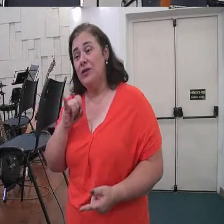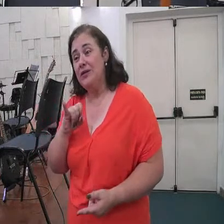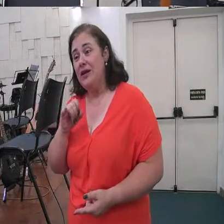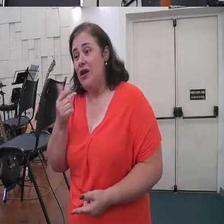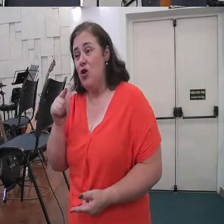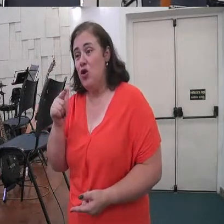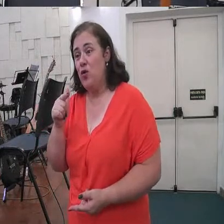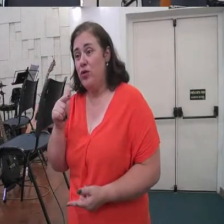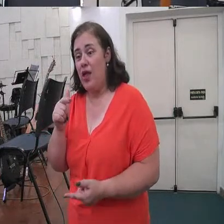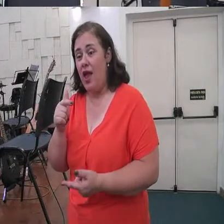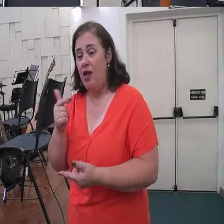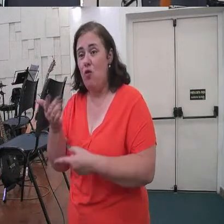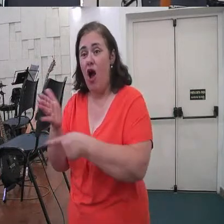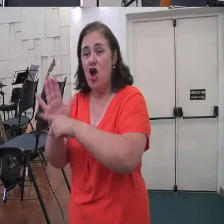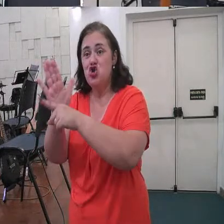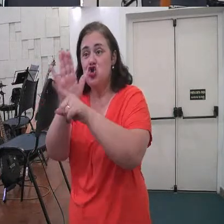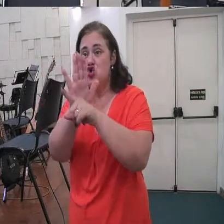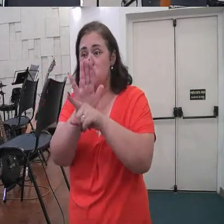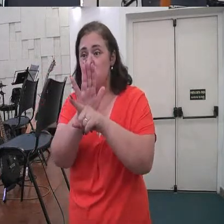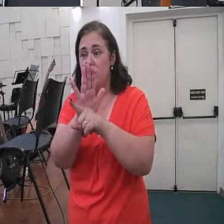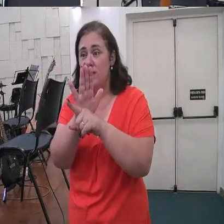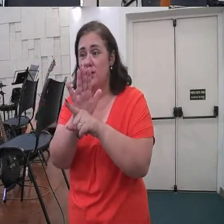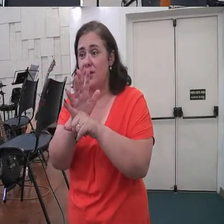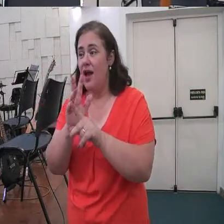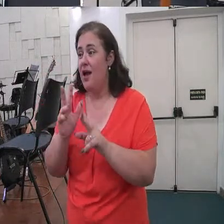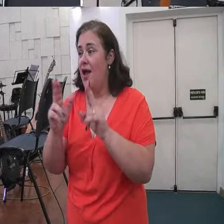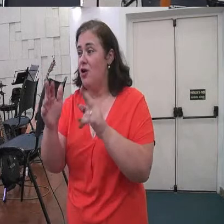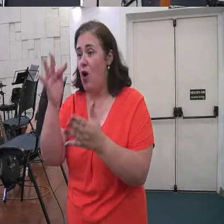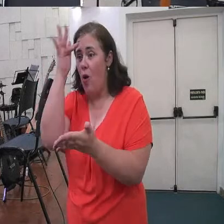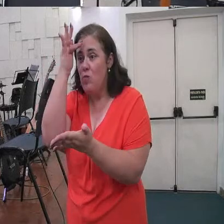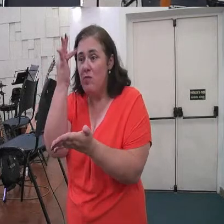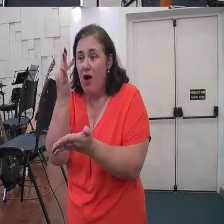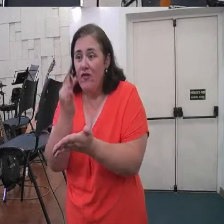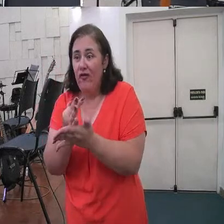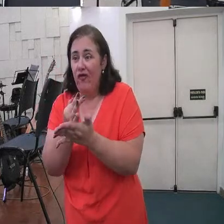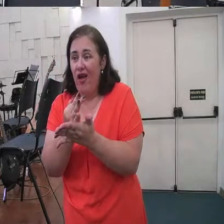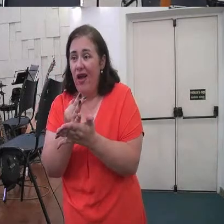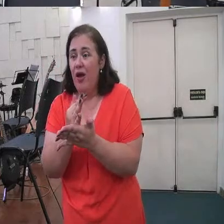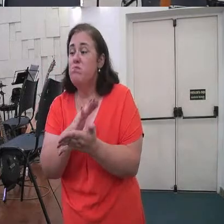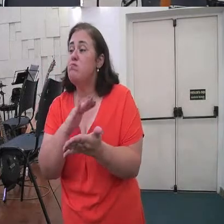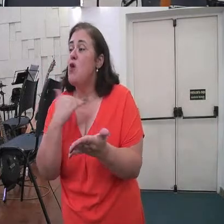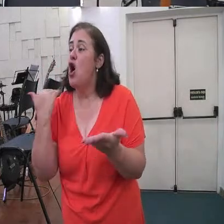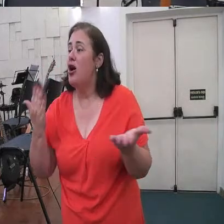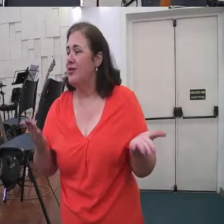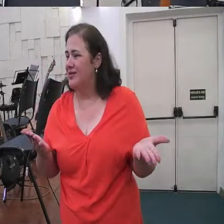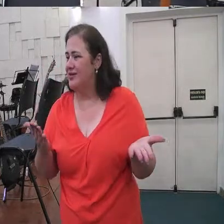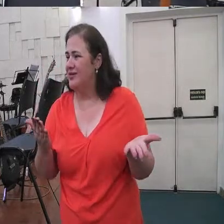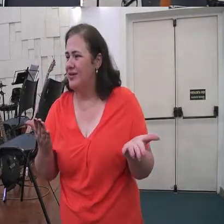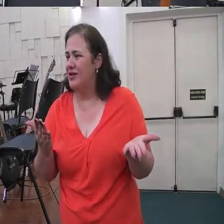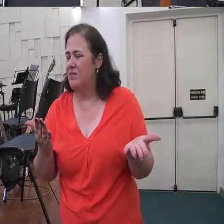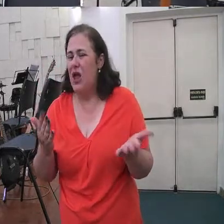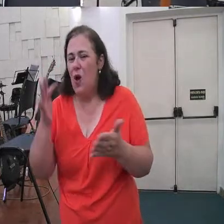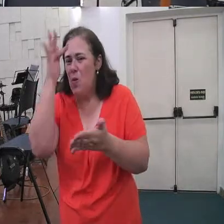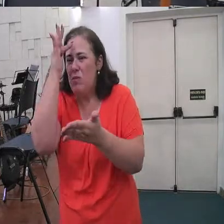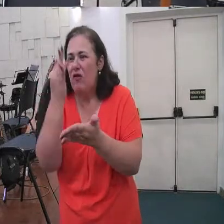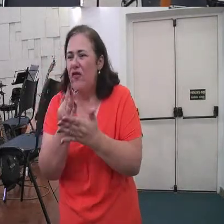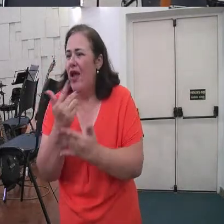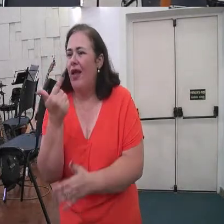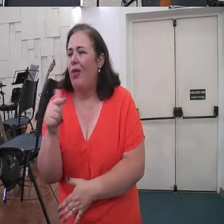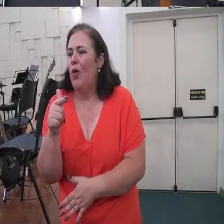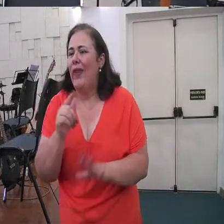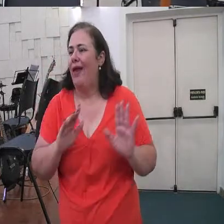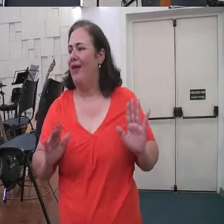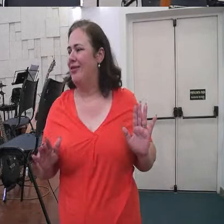canônico. Porque Martinho Lutero lia o livro de Tiago e ele dizia que ele era incongruente com a proposta